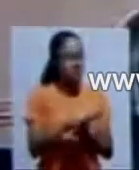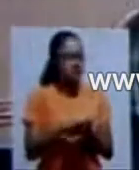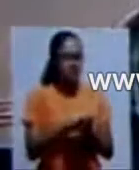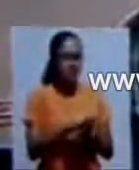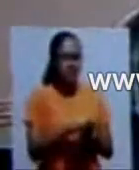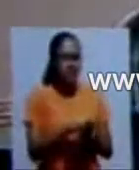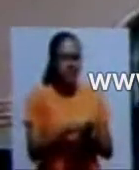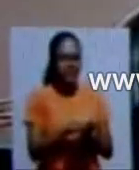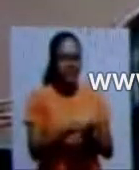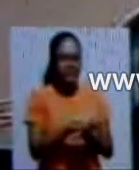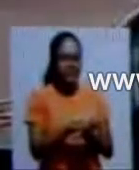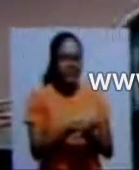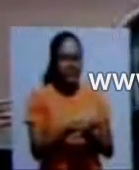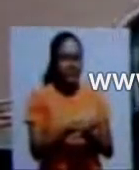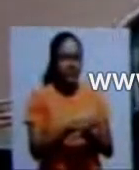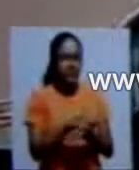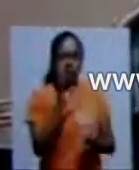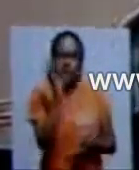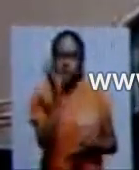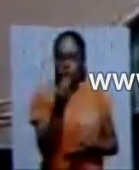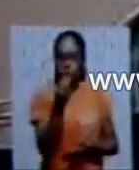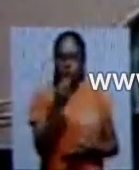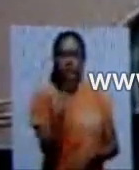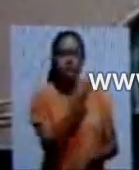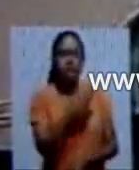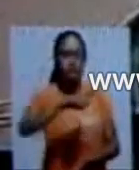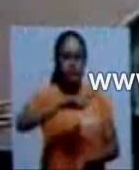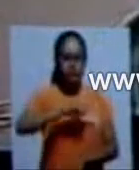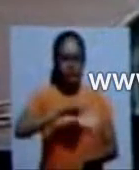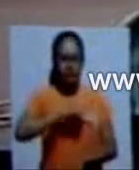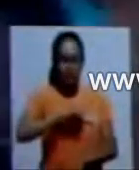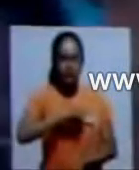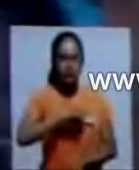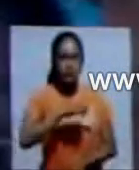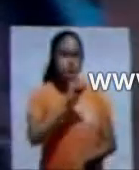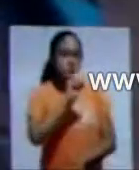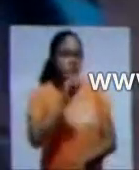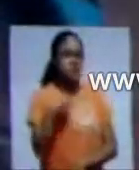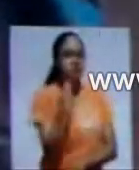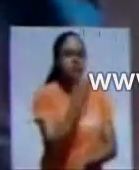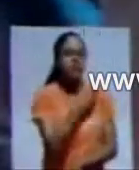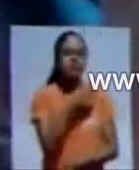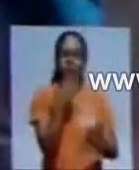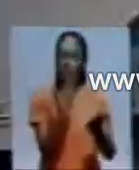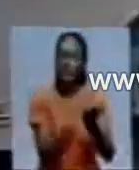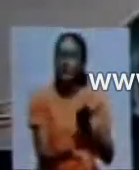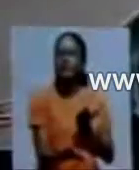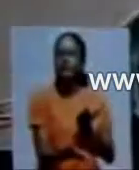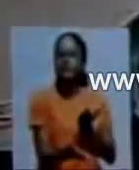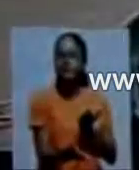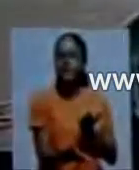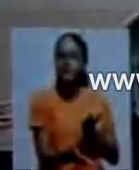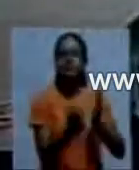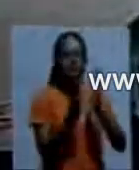Tudo que a gente tem, a gente vai perder. Tudo. Tudo que você tem, você vai perder. E Jesus falou isso em